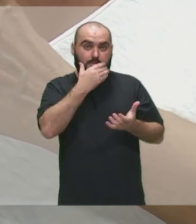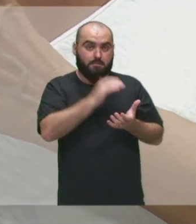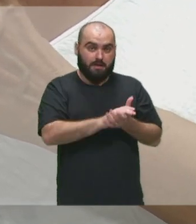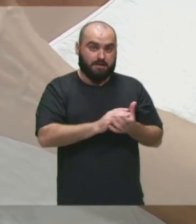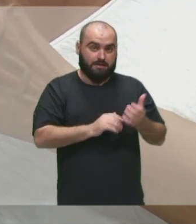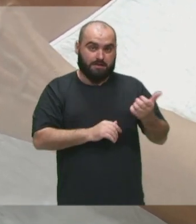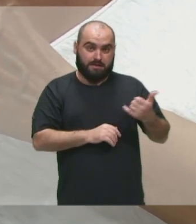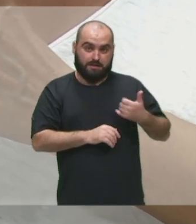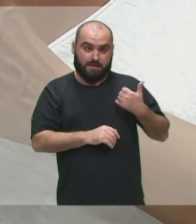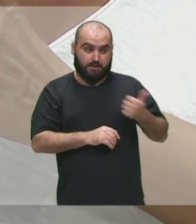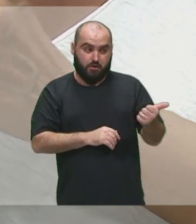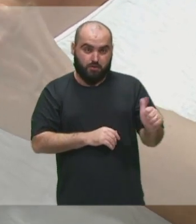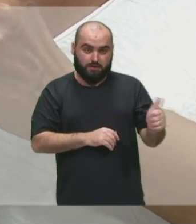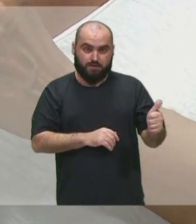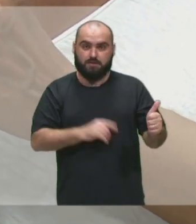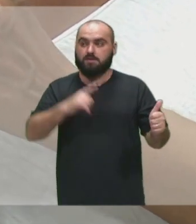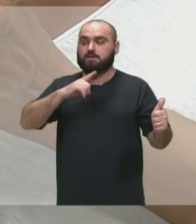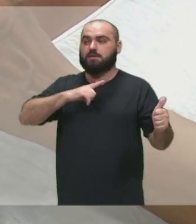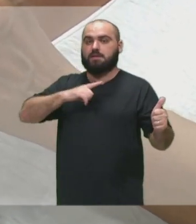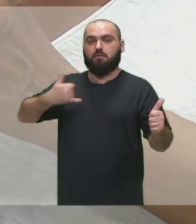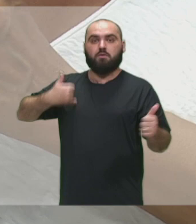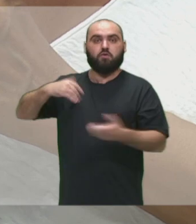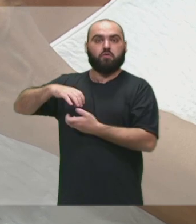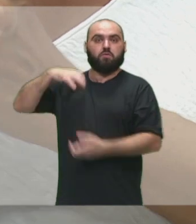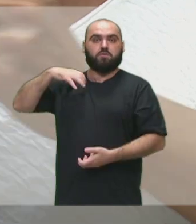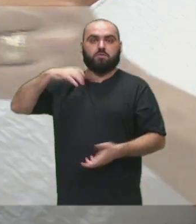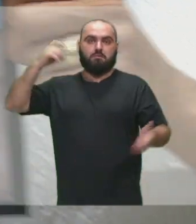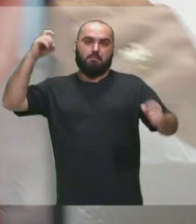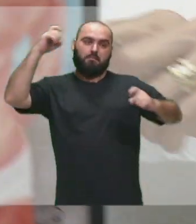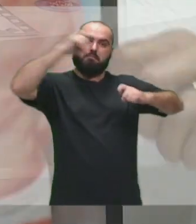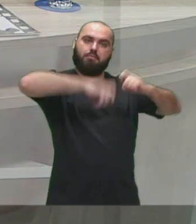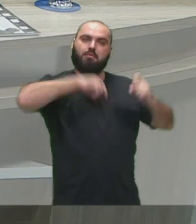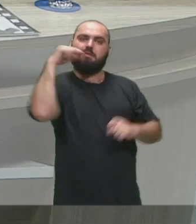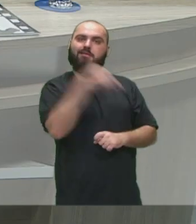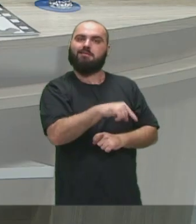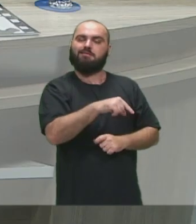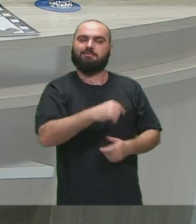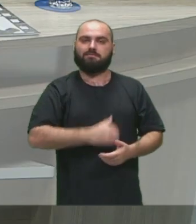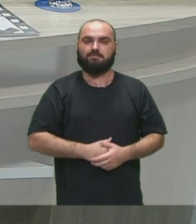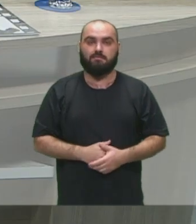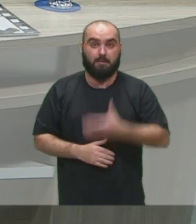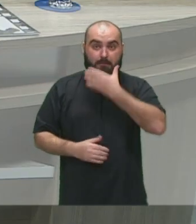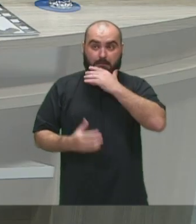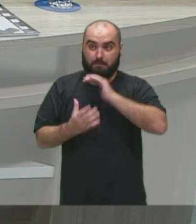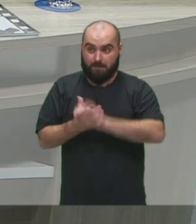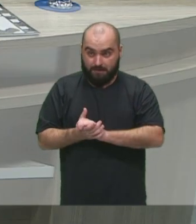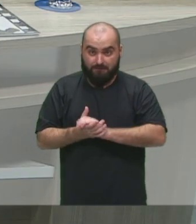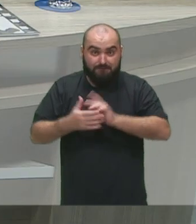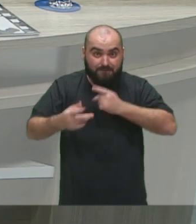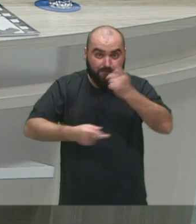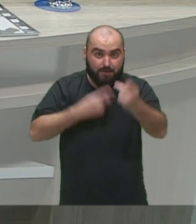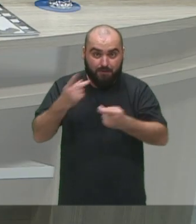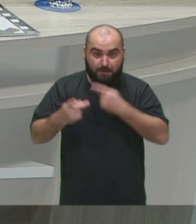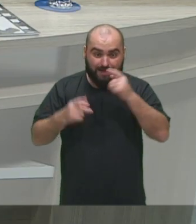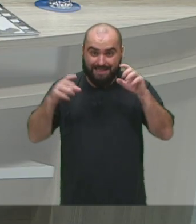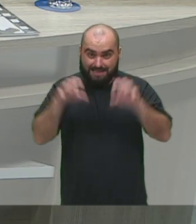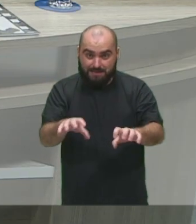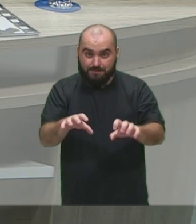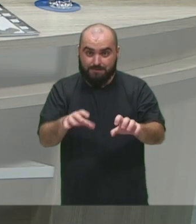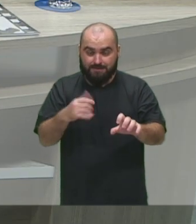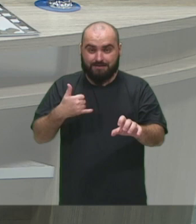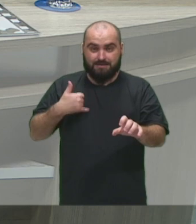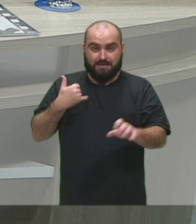senhor de idade, que era amigo da família, abusava sexualmente dele. O meu marido só contou isso quando ele tinha 43